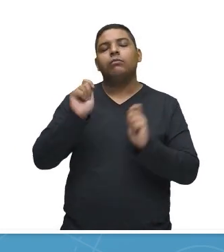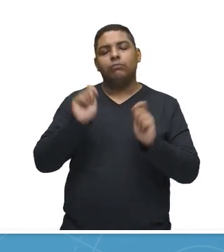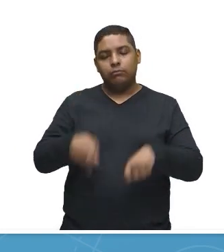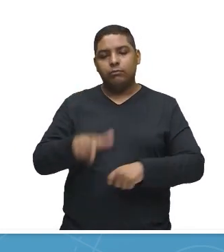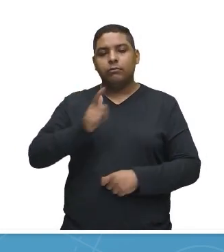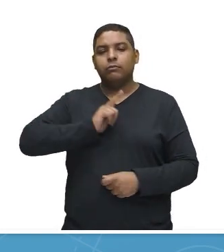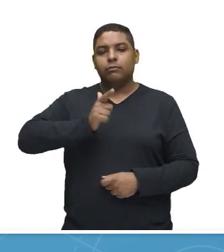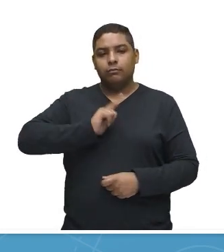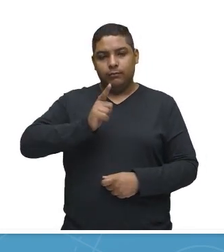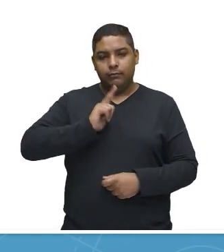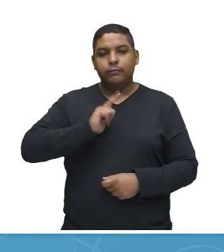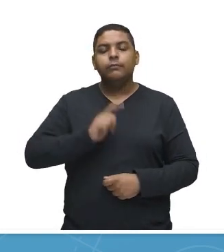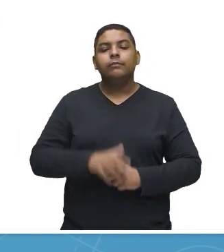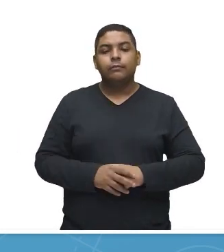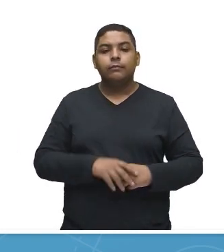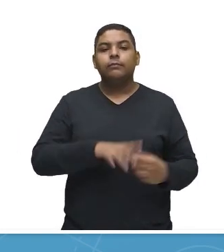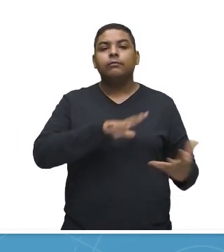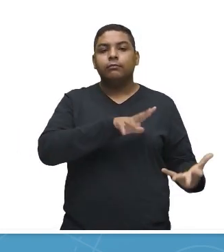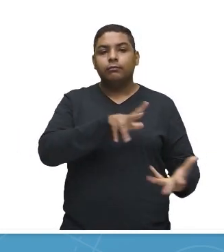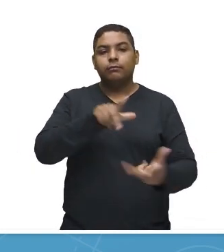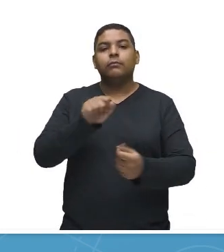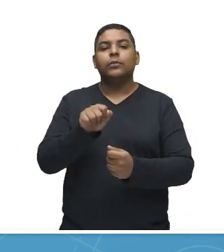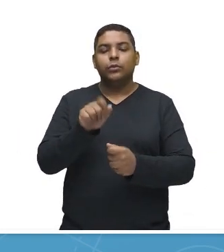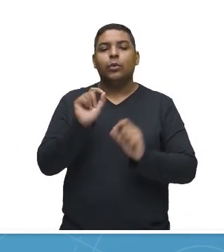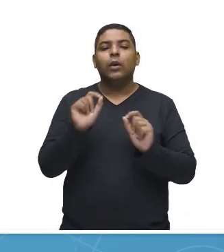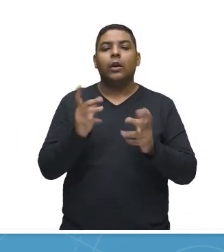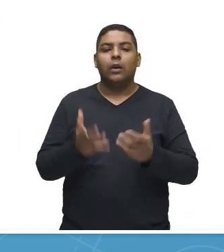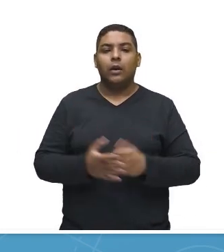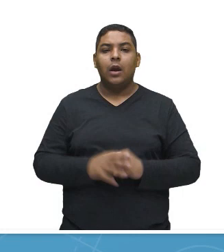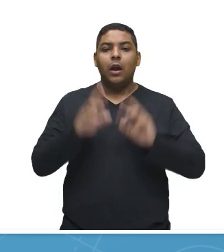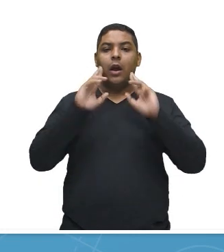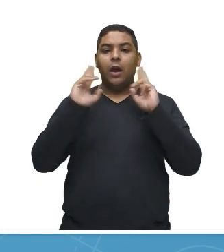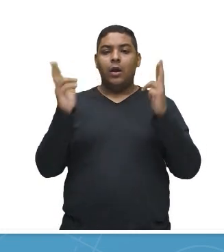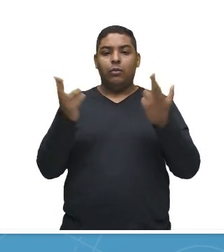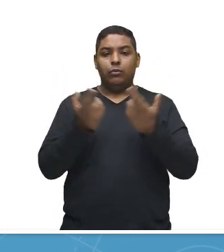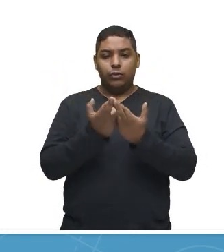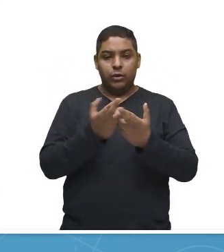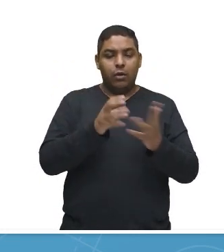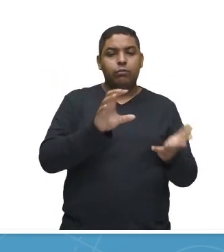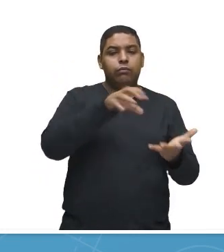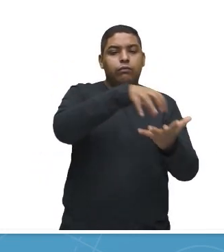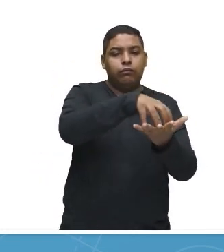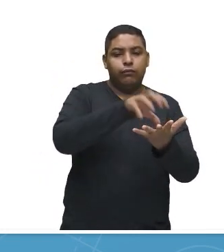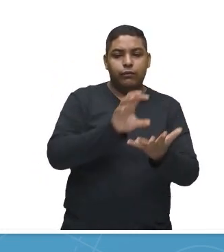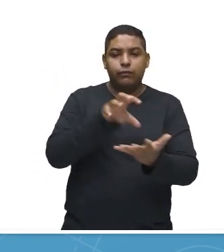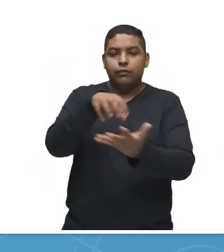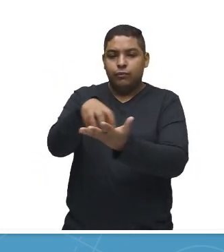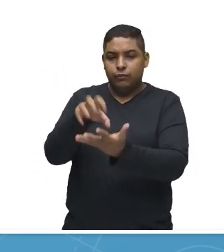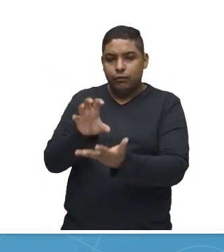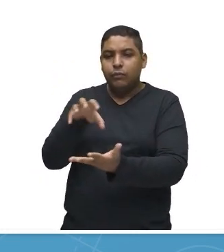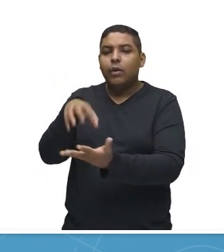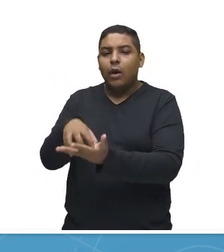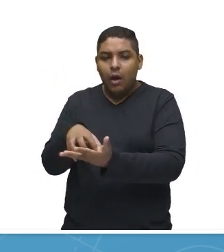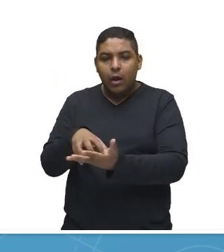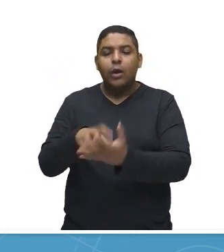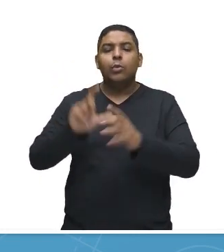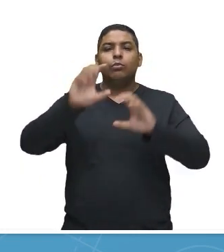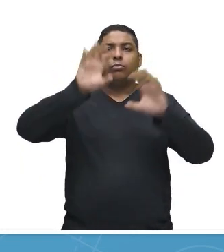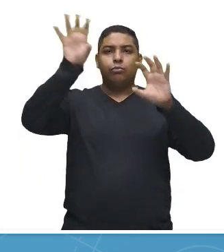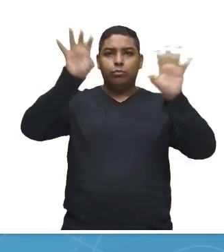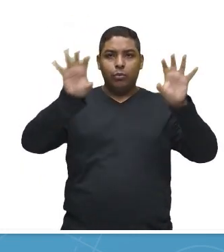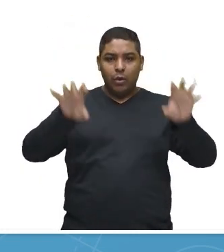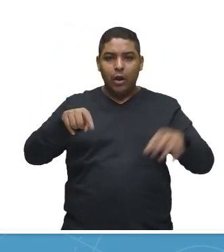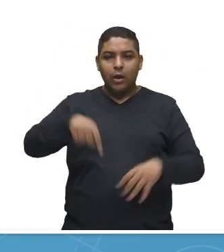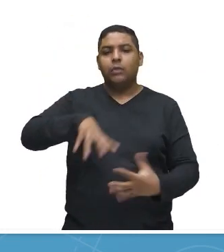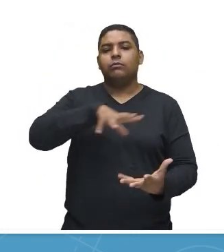gente fala no Mundial, a gente está falando do quê? Da reunião de várias tribos de diversos cantos do nosso universo,